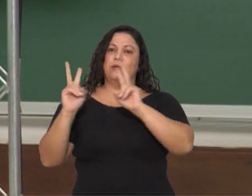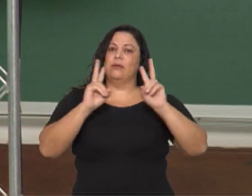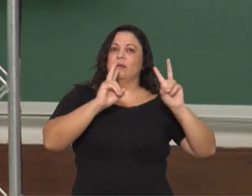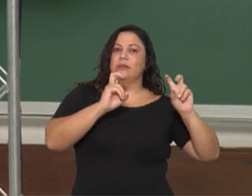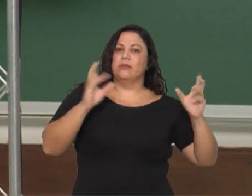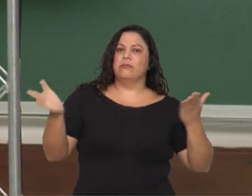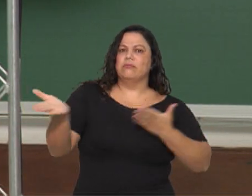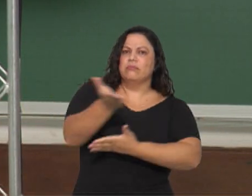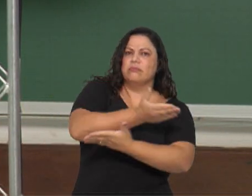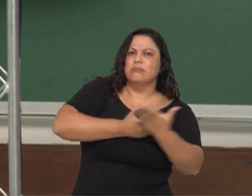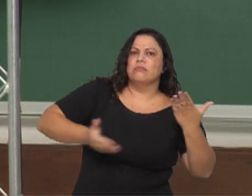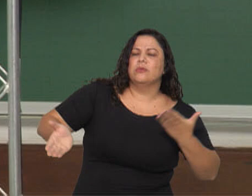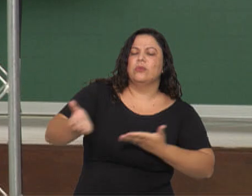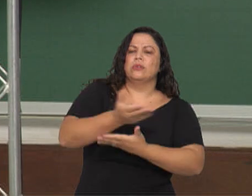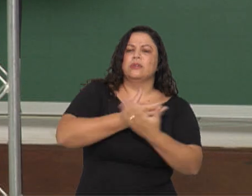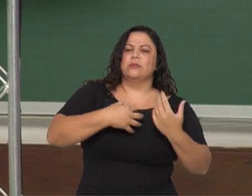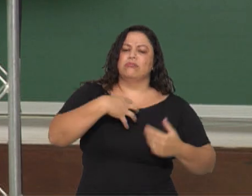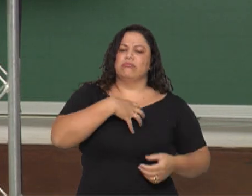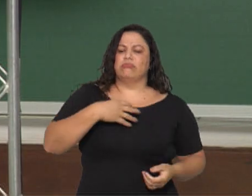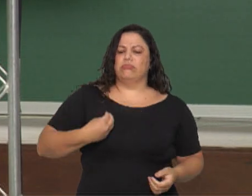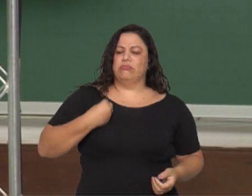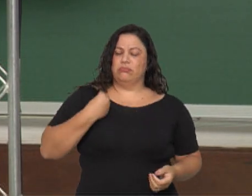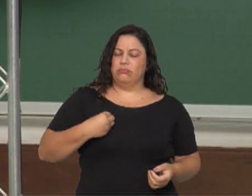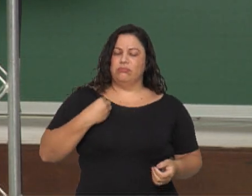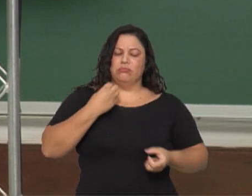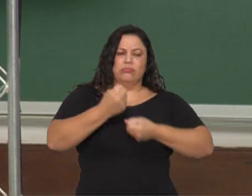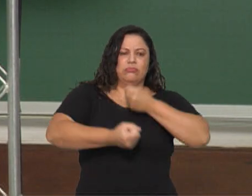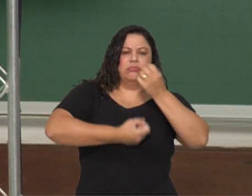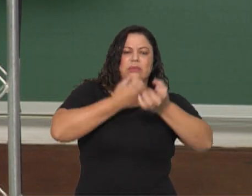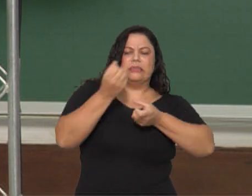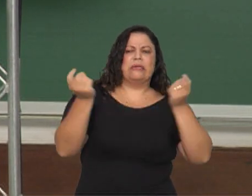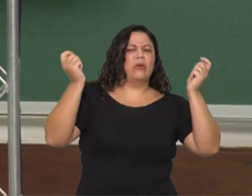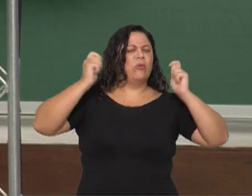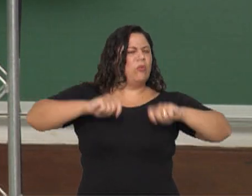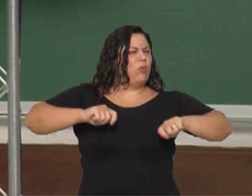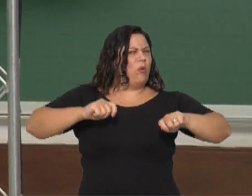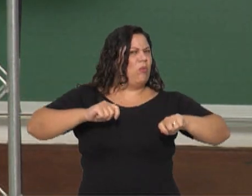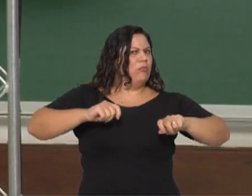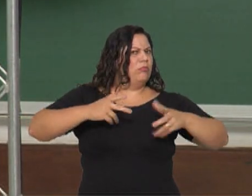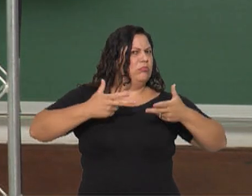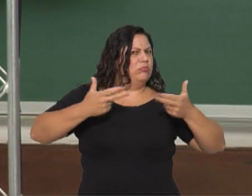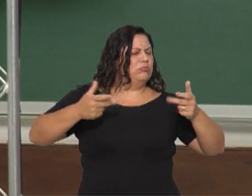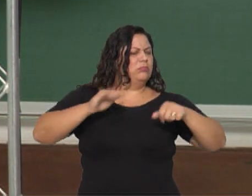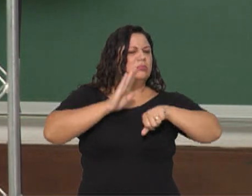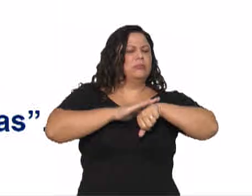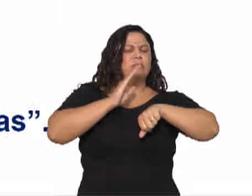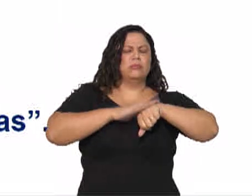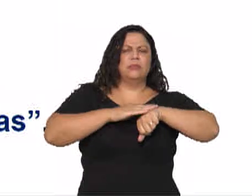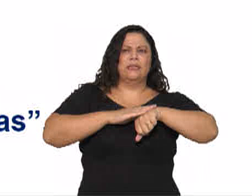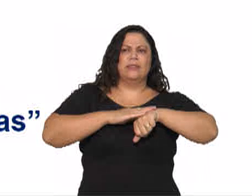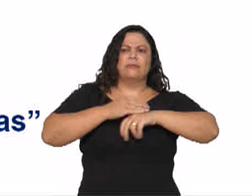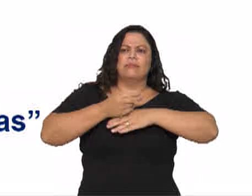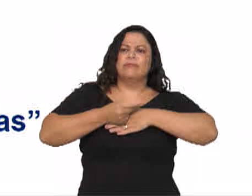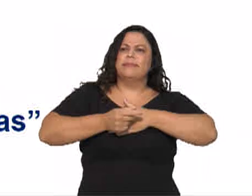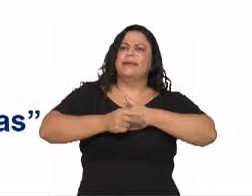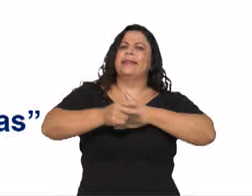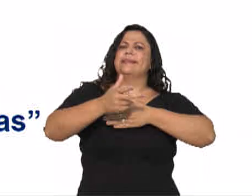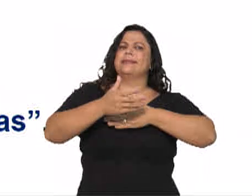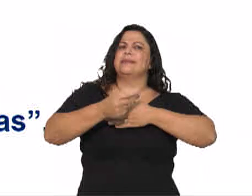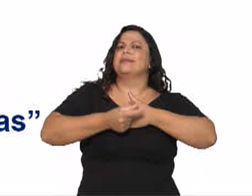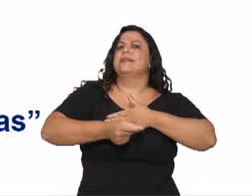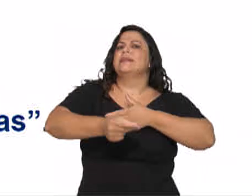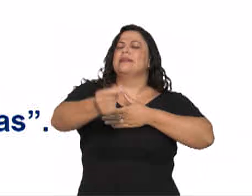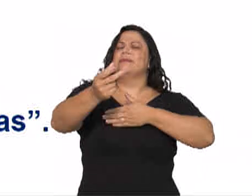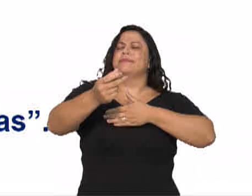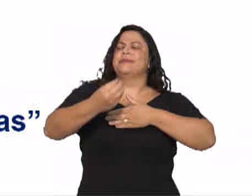de vida, ¿sí? Expressar como viveria se tuviera mais tempo. Se tuviera tempo, viveria